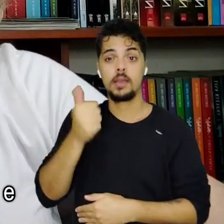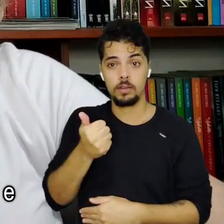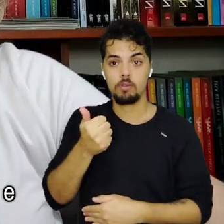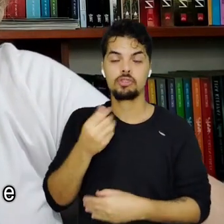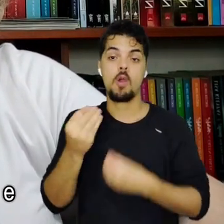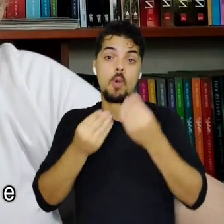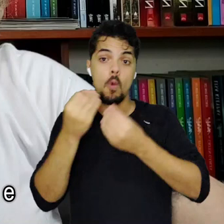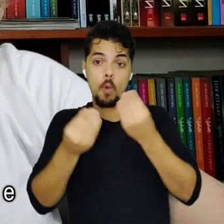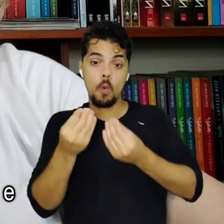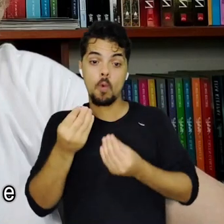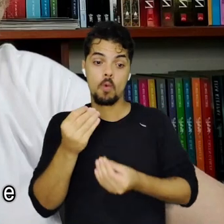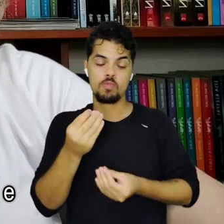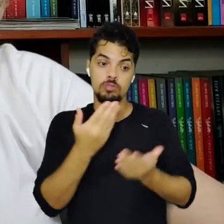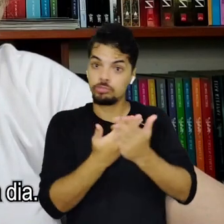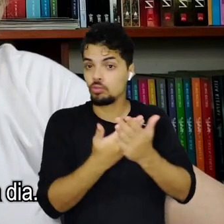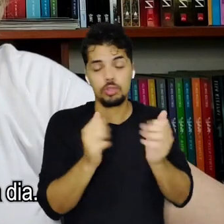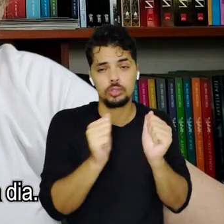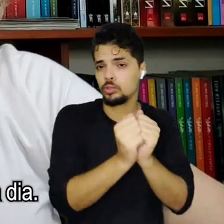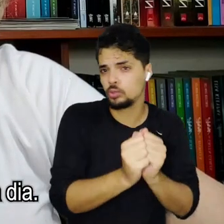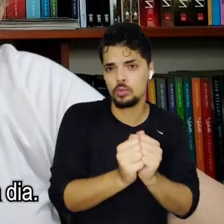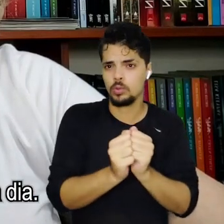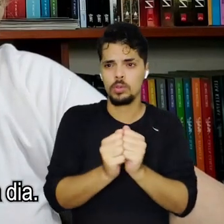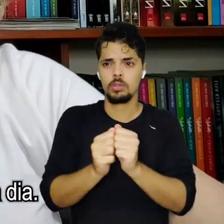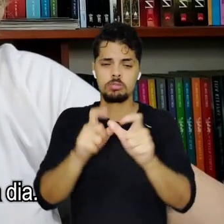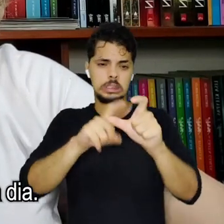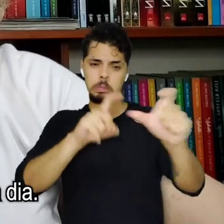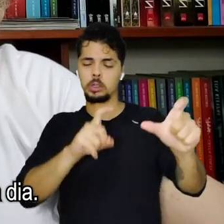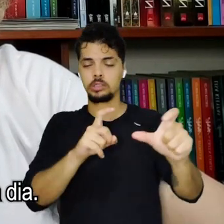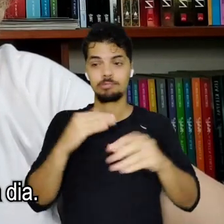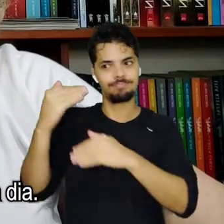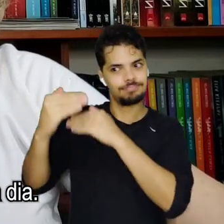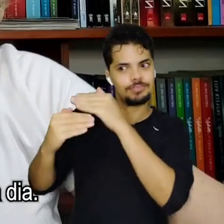alunos o processo de independência no Brasil e como que ele respinga